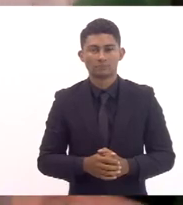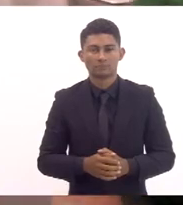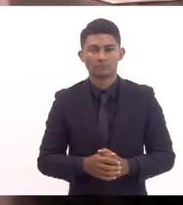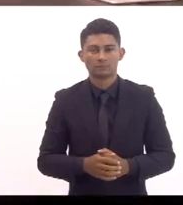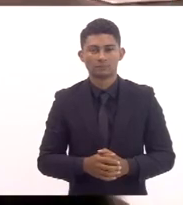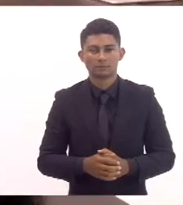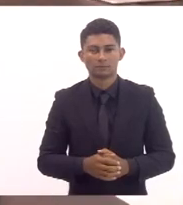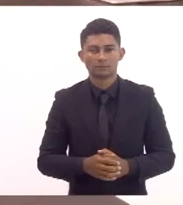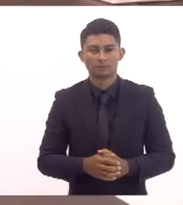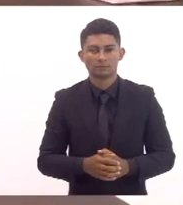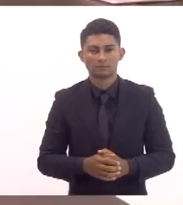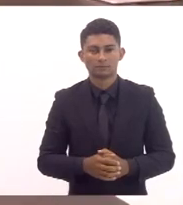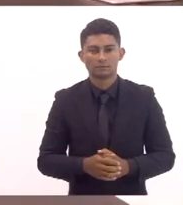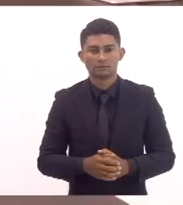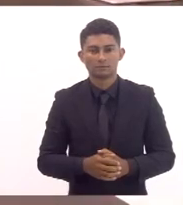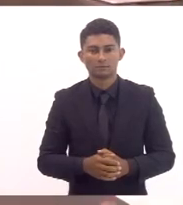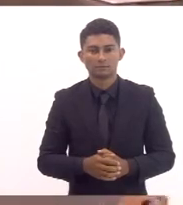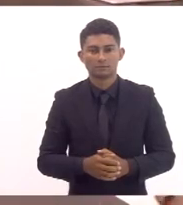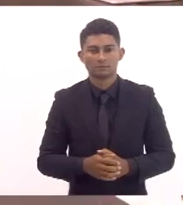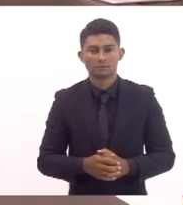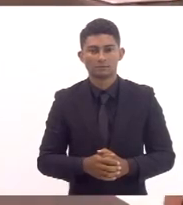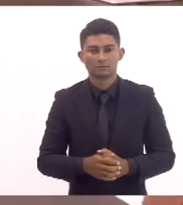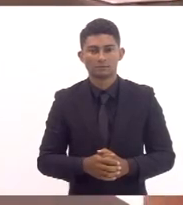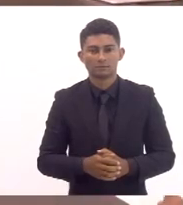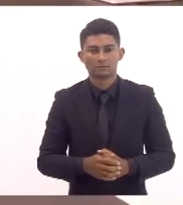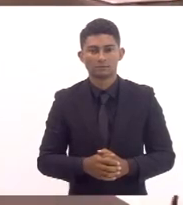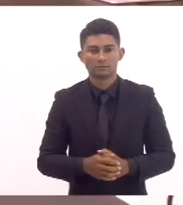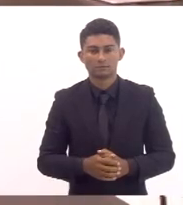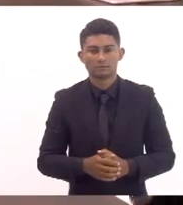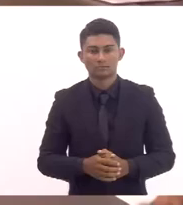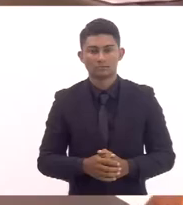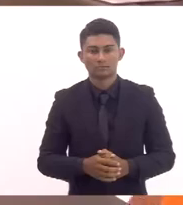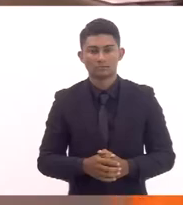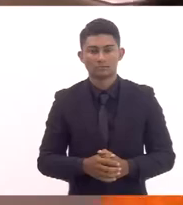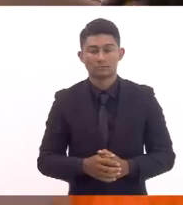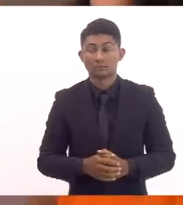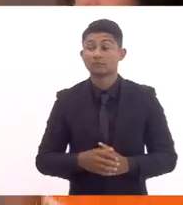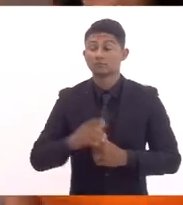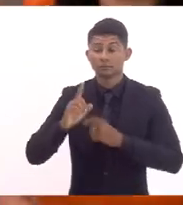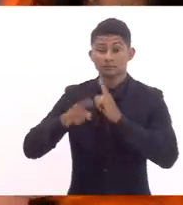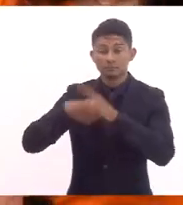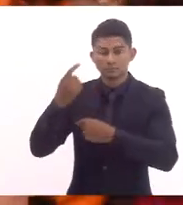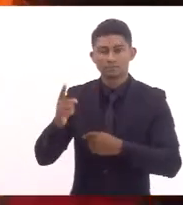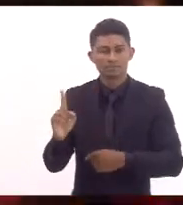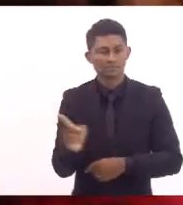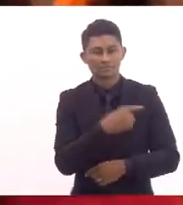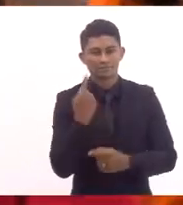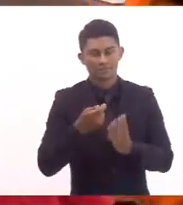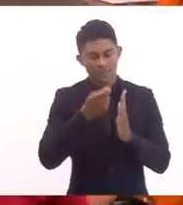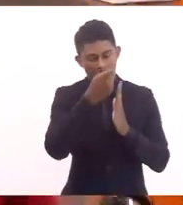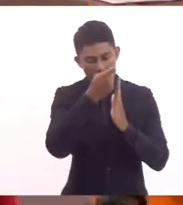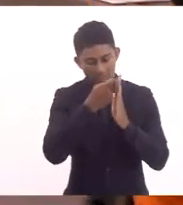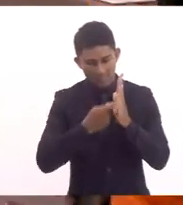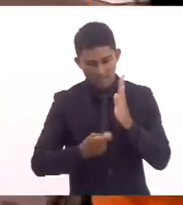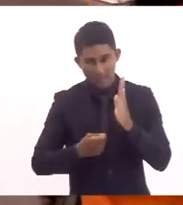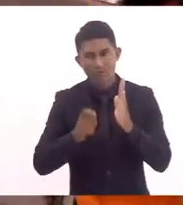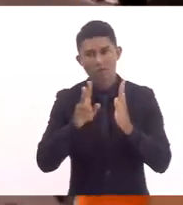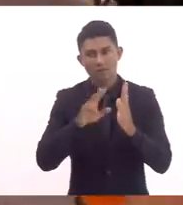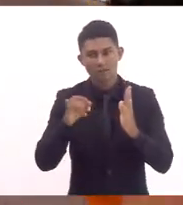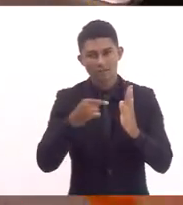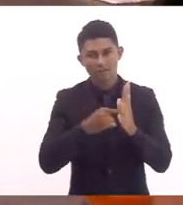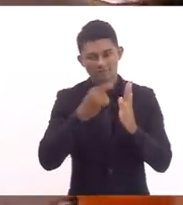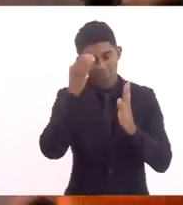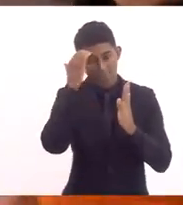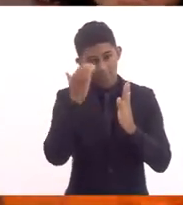E aí em pó depois tem que pegar as anotações nossas que vai pro vamos fazer o cumpra aqui em cima da